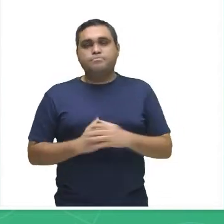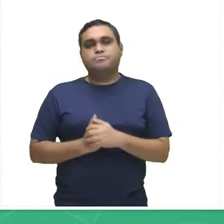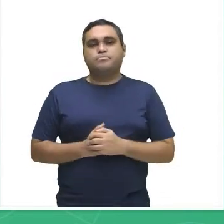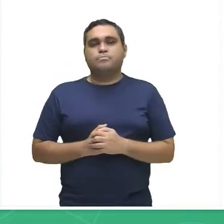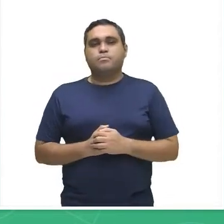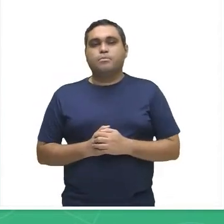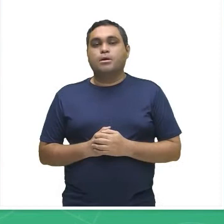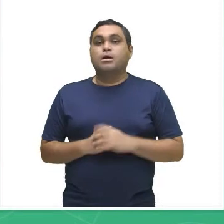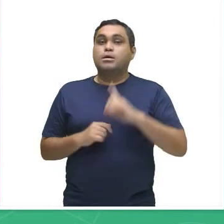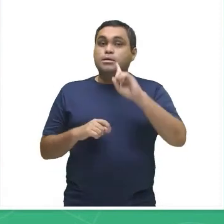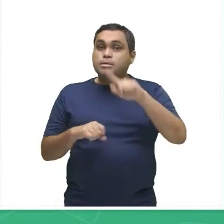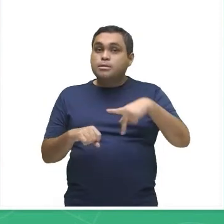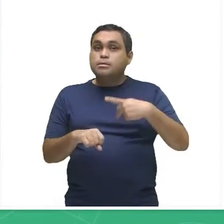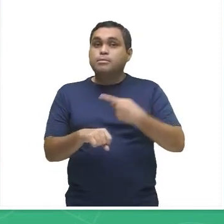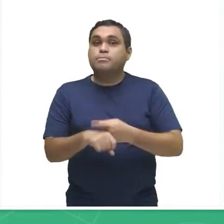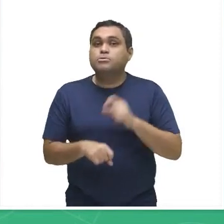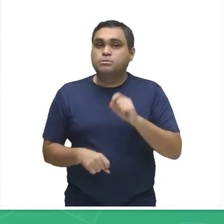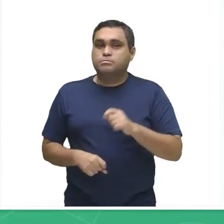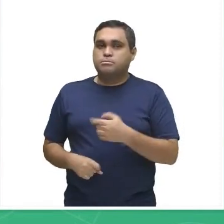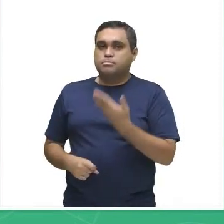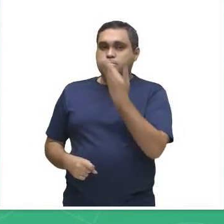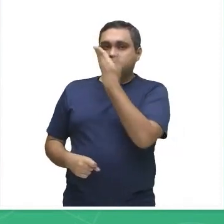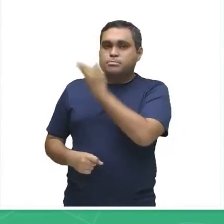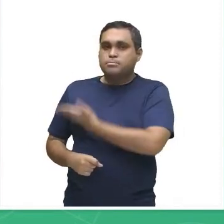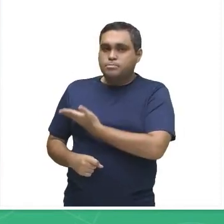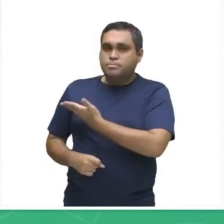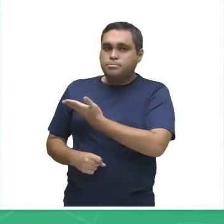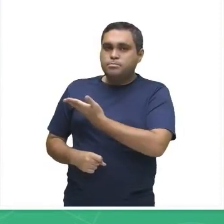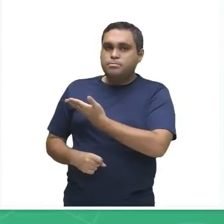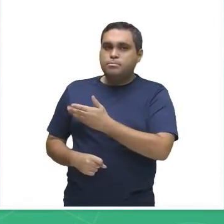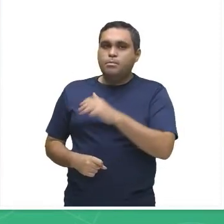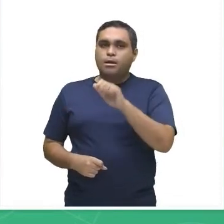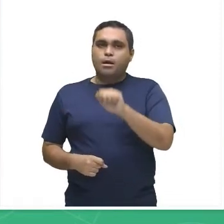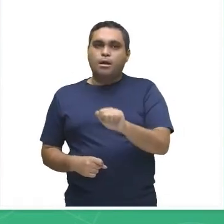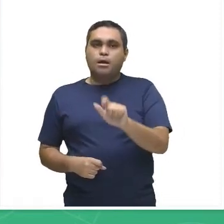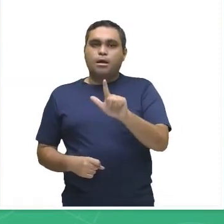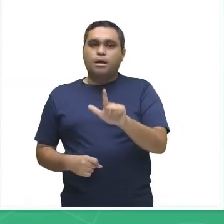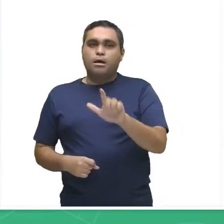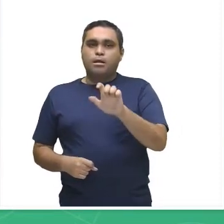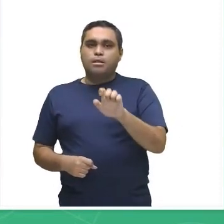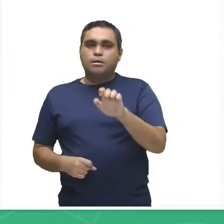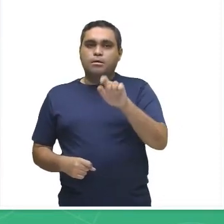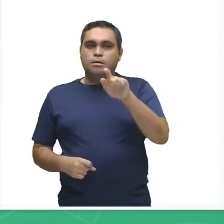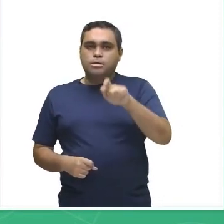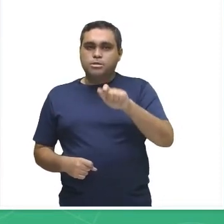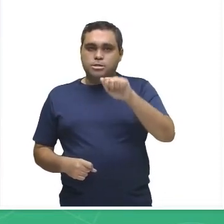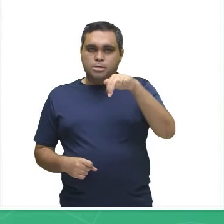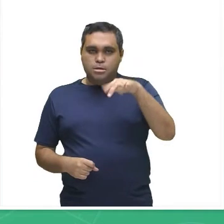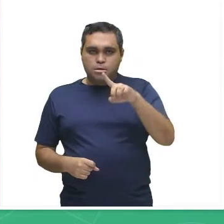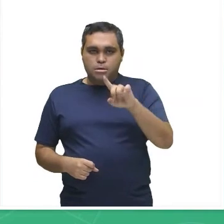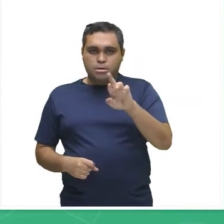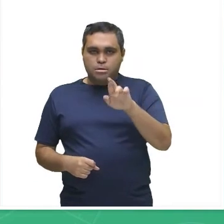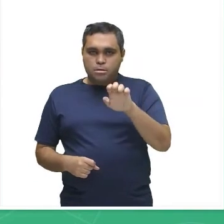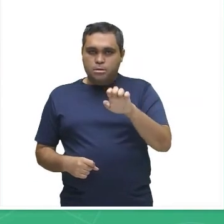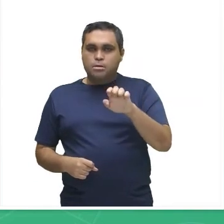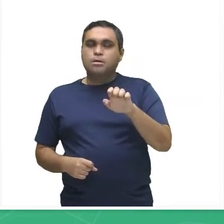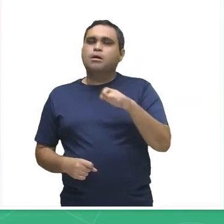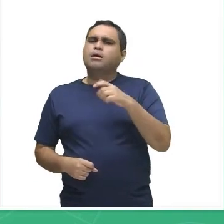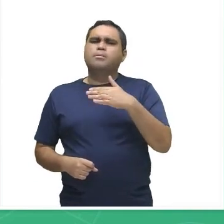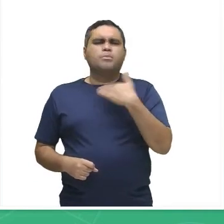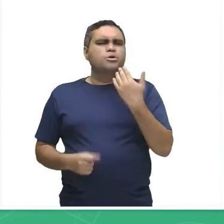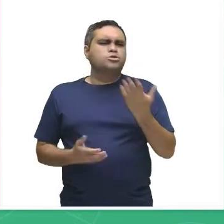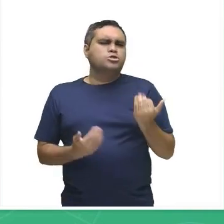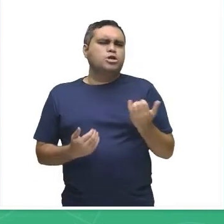logo em seguida o seu filho, Alexandre o Grande, morreu jovem, aos 33 anos, um